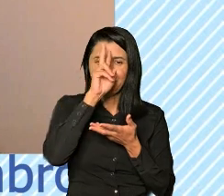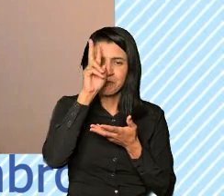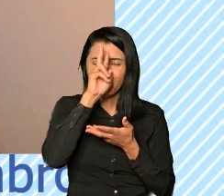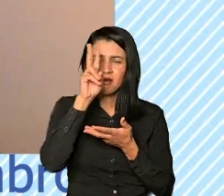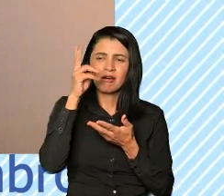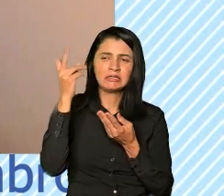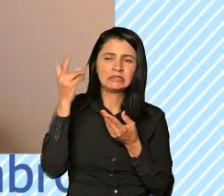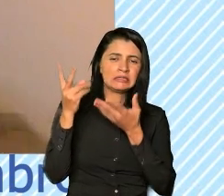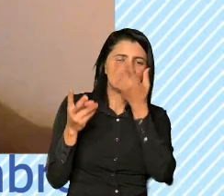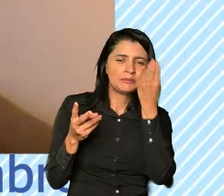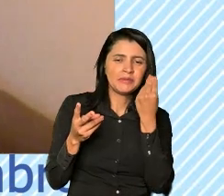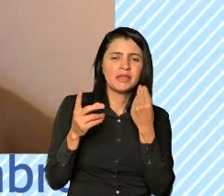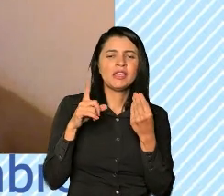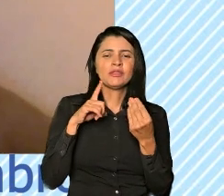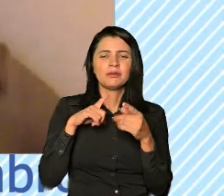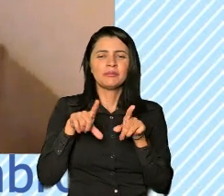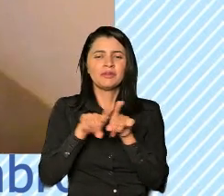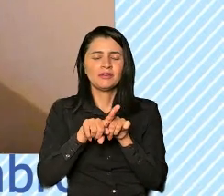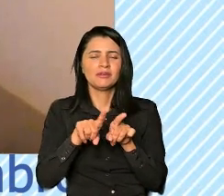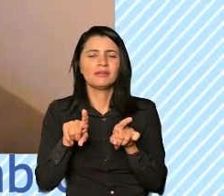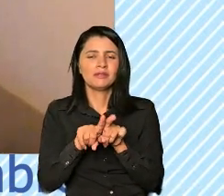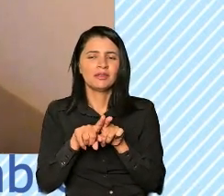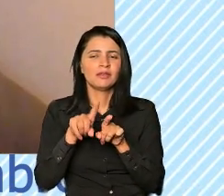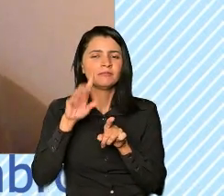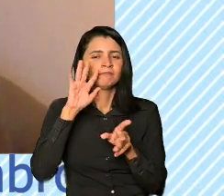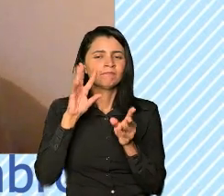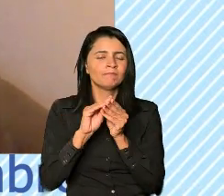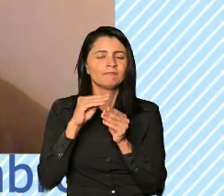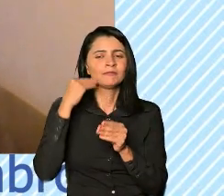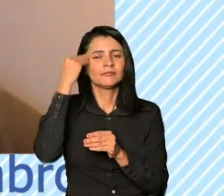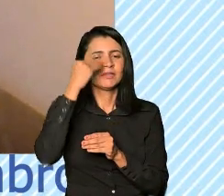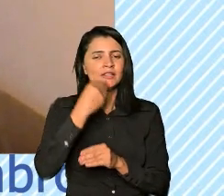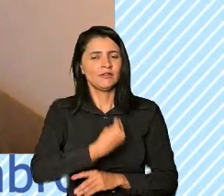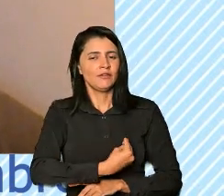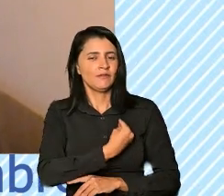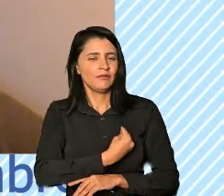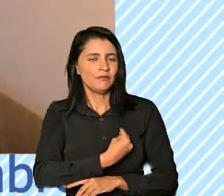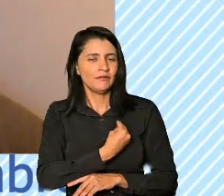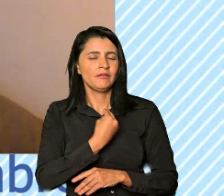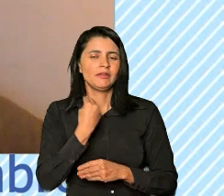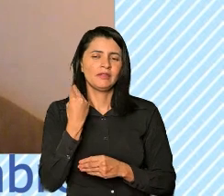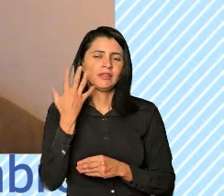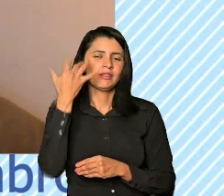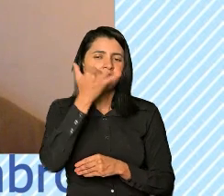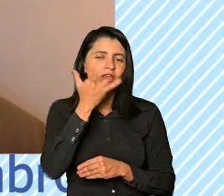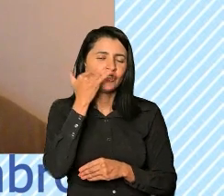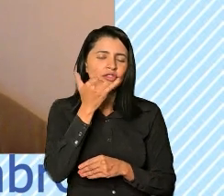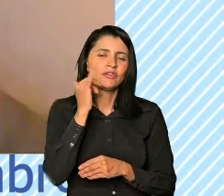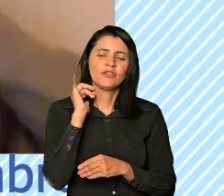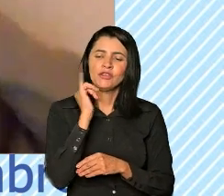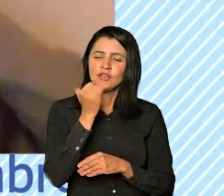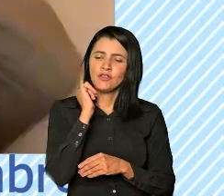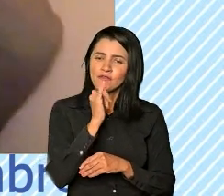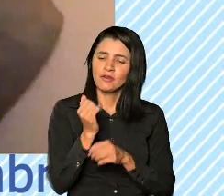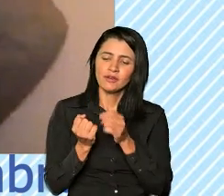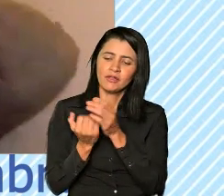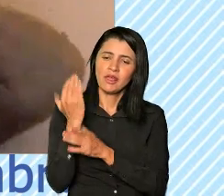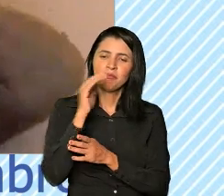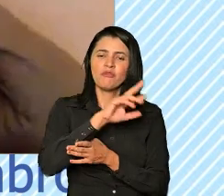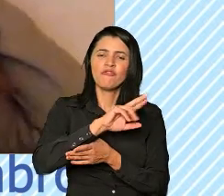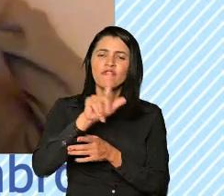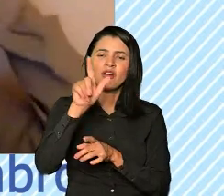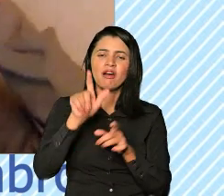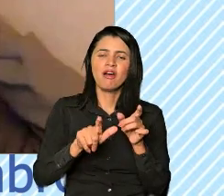e esquecimento, a gente tem a noção da experiência vivida através narrativas construídas por diversas